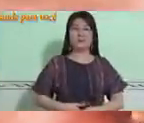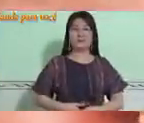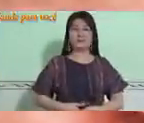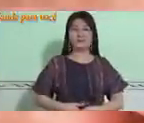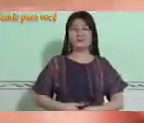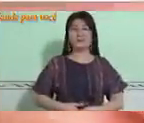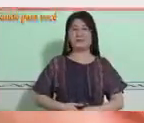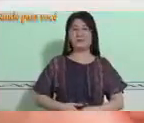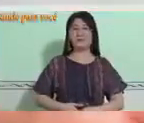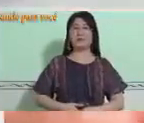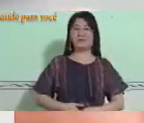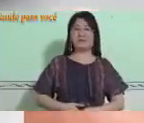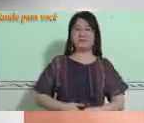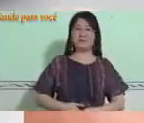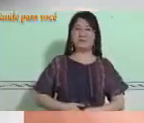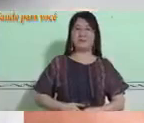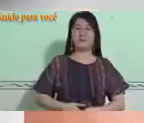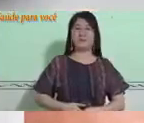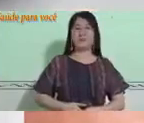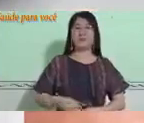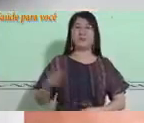e eficiente.